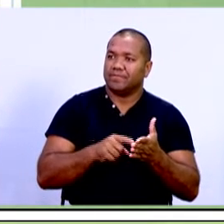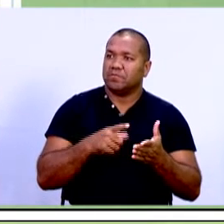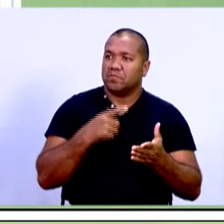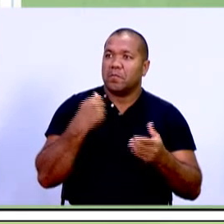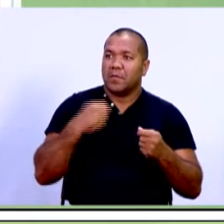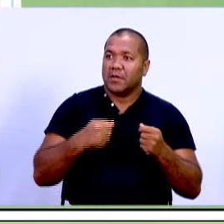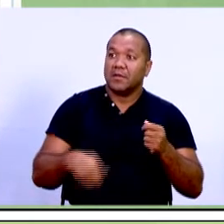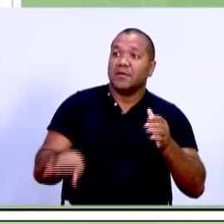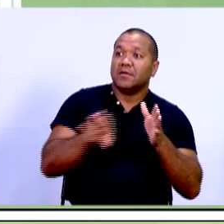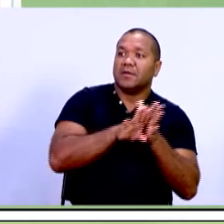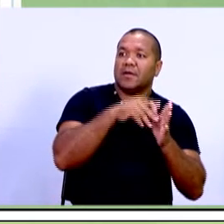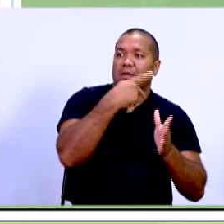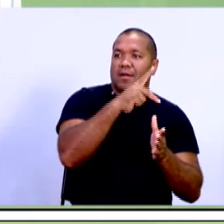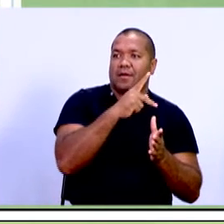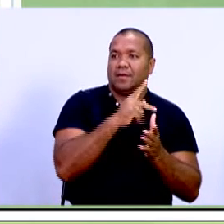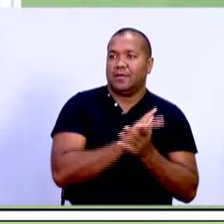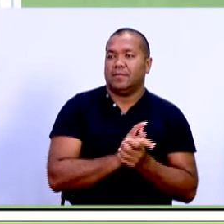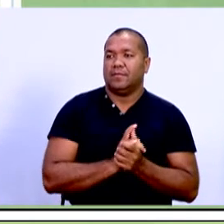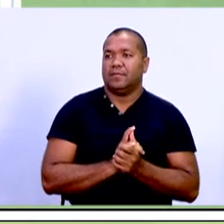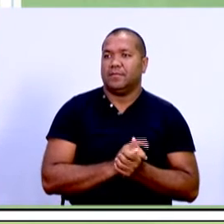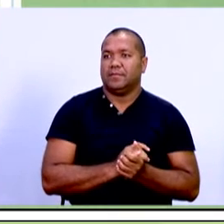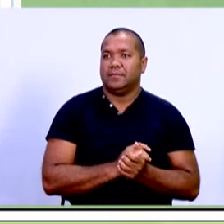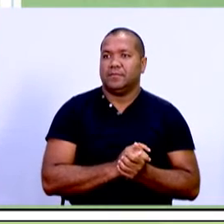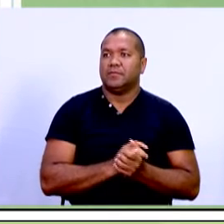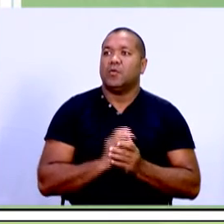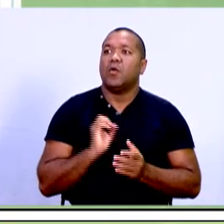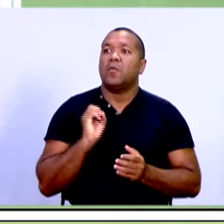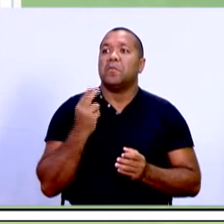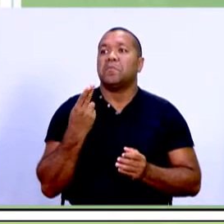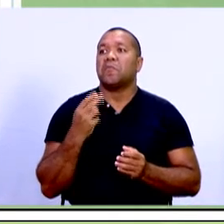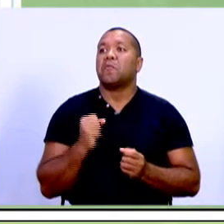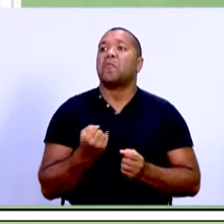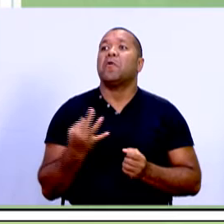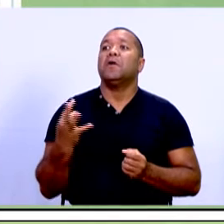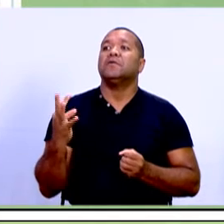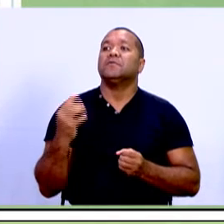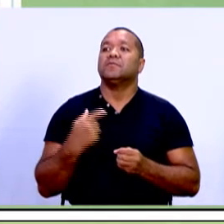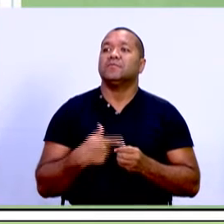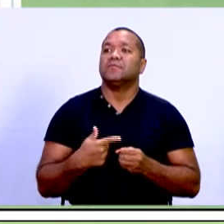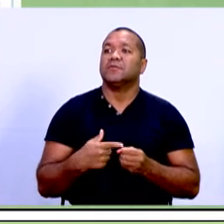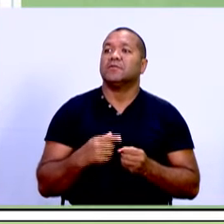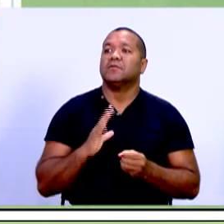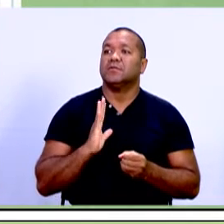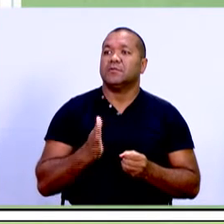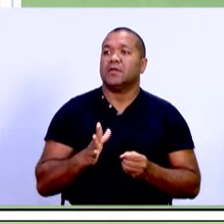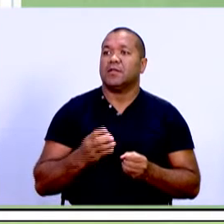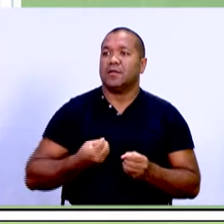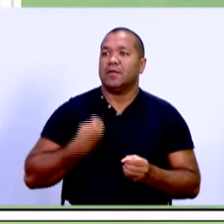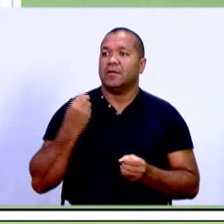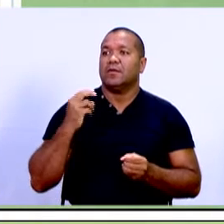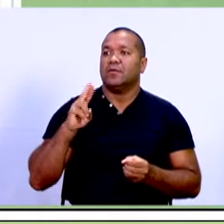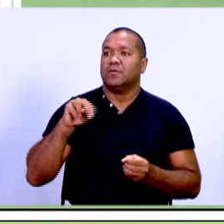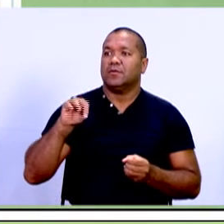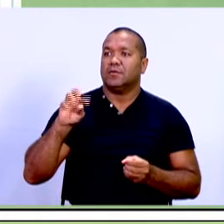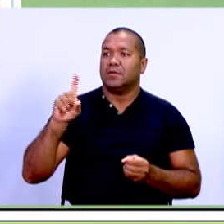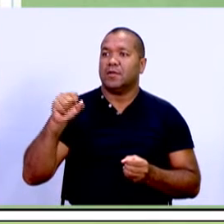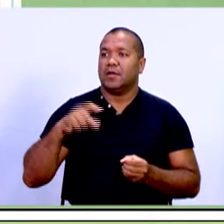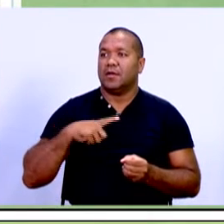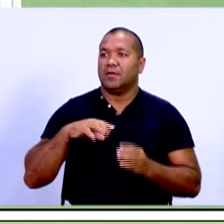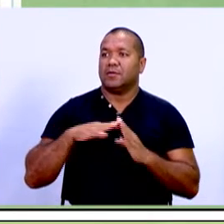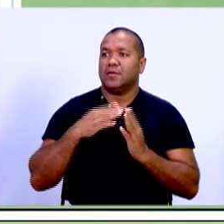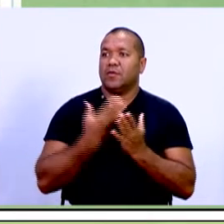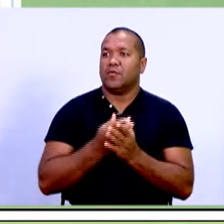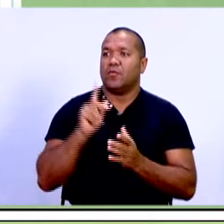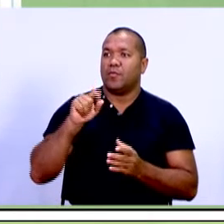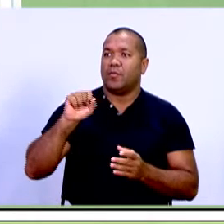atingir, ou quais são os municípios que já têm alguma unidade ou que tem um